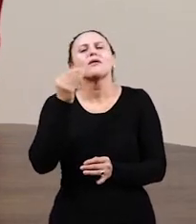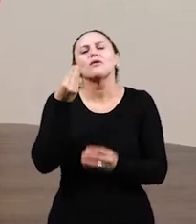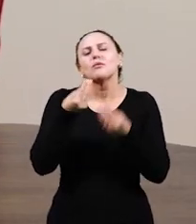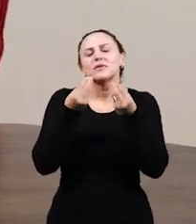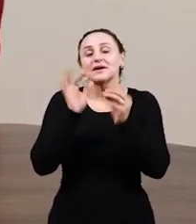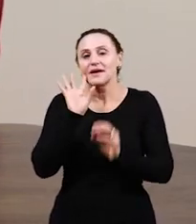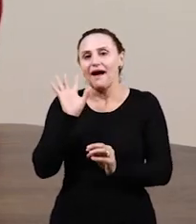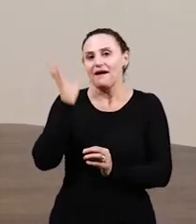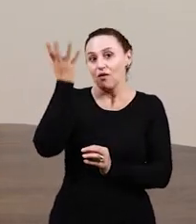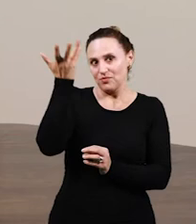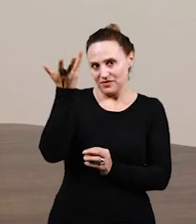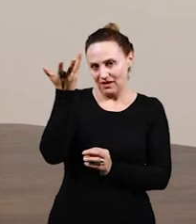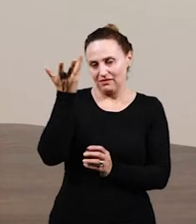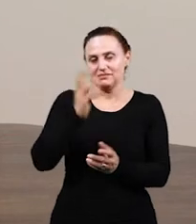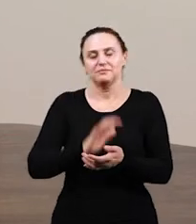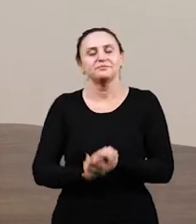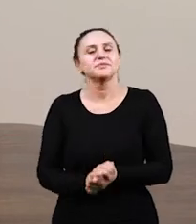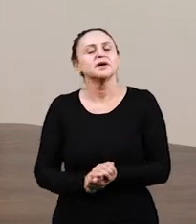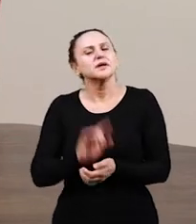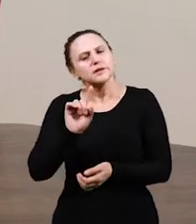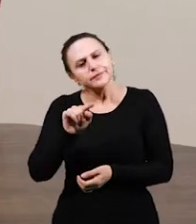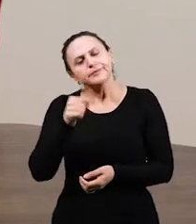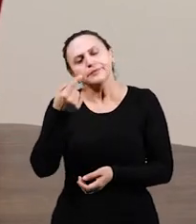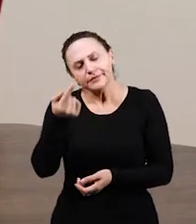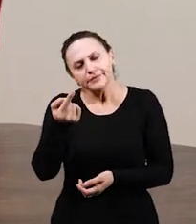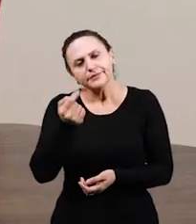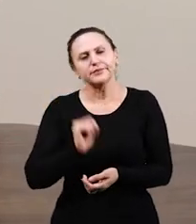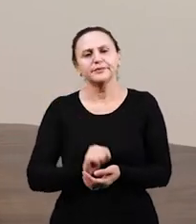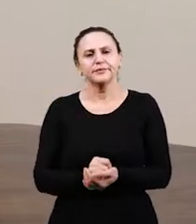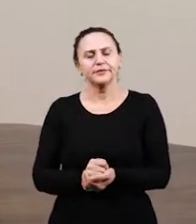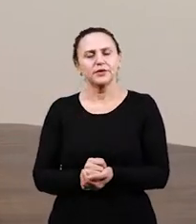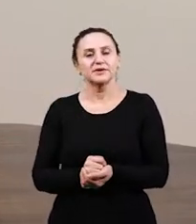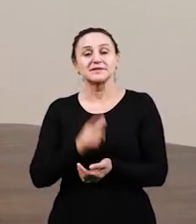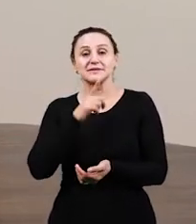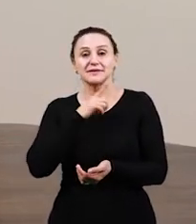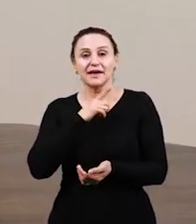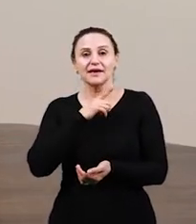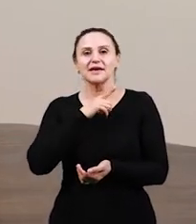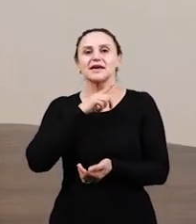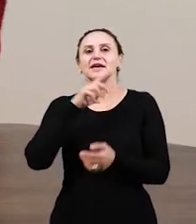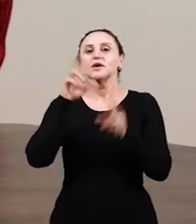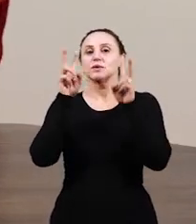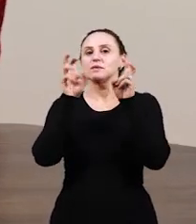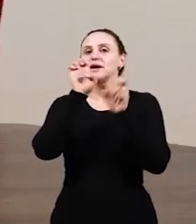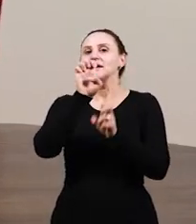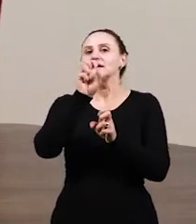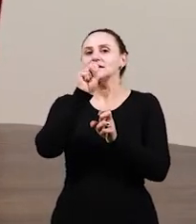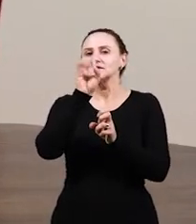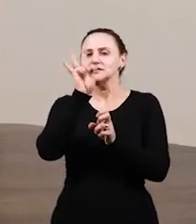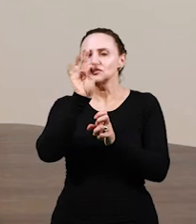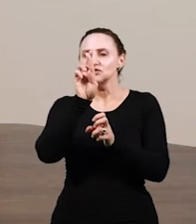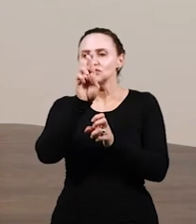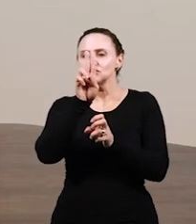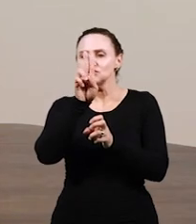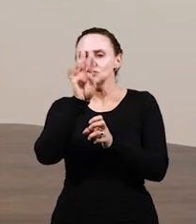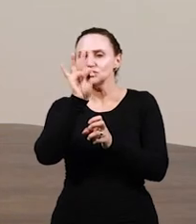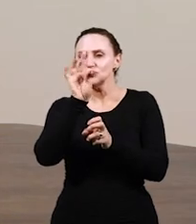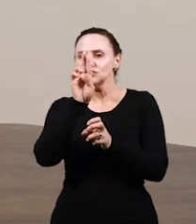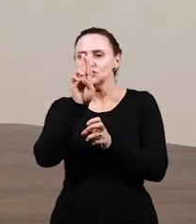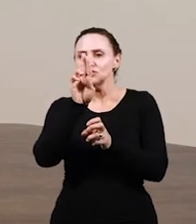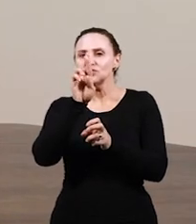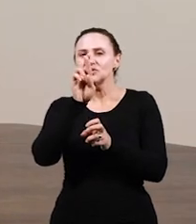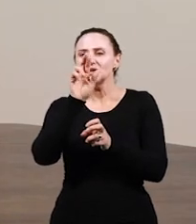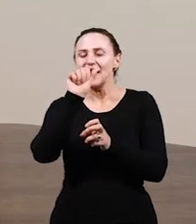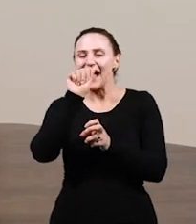e aí depois essa retomada entramos então é no estruturalismo importante dizer que o sócio